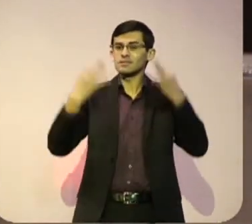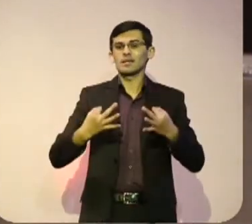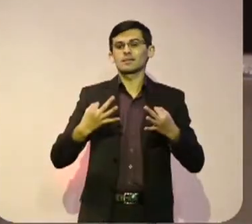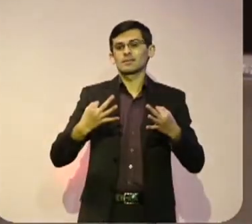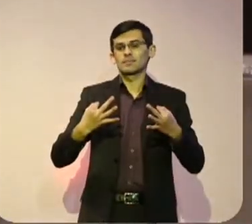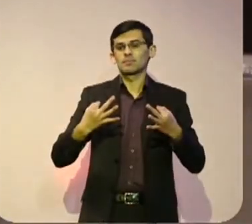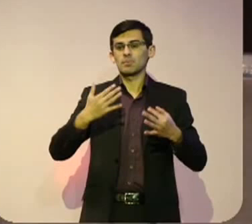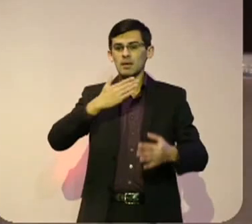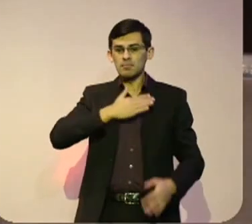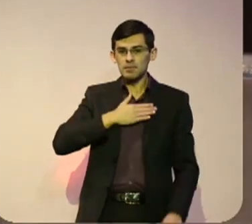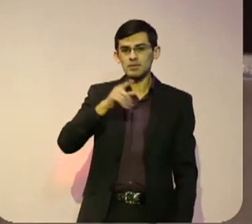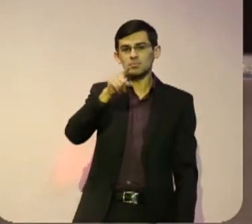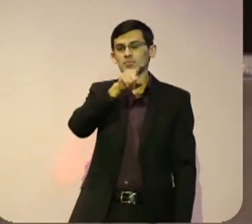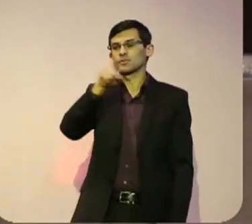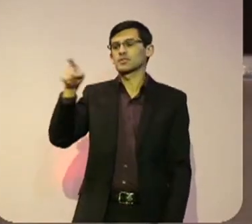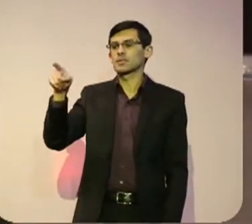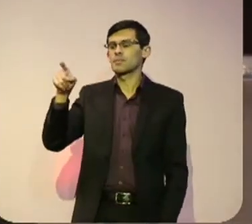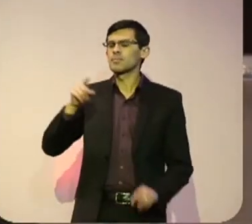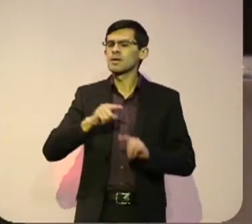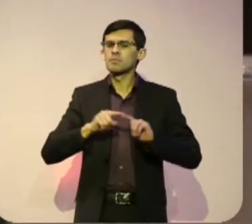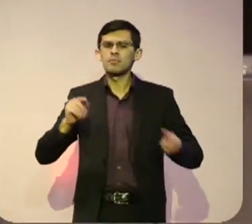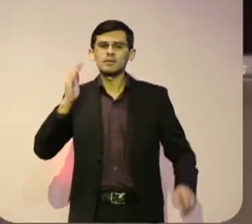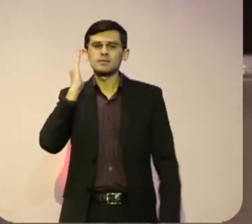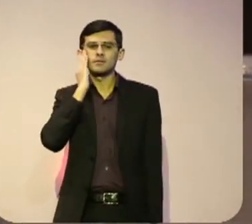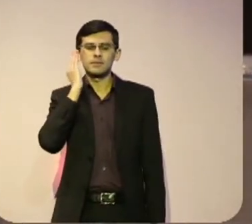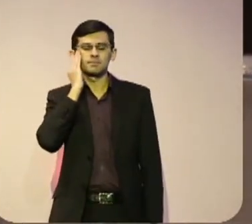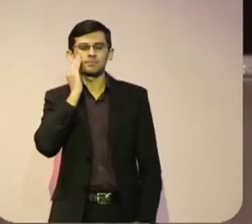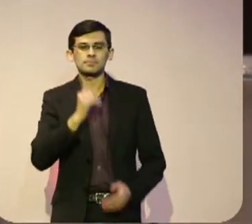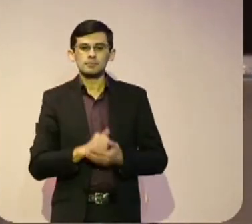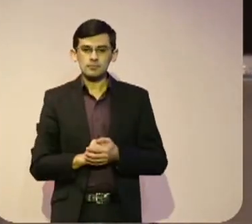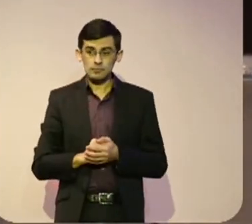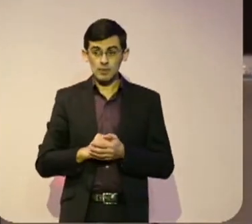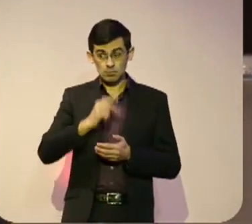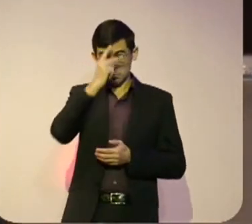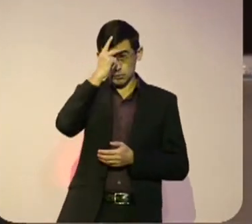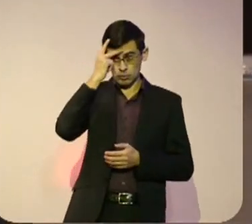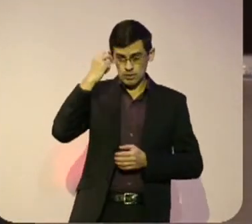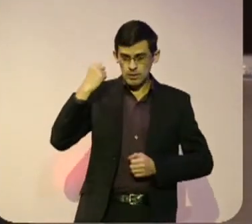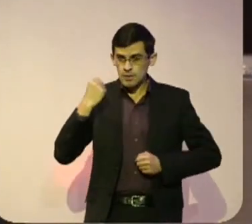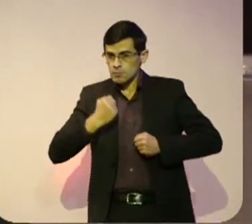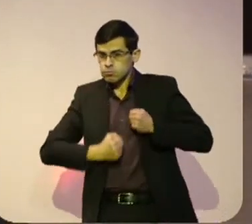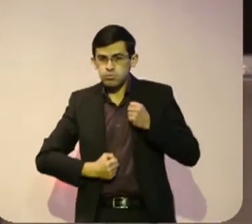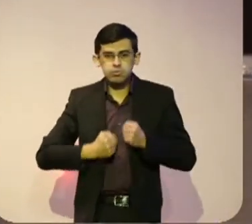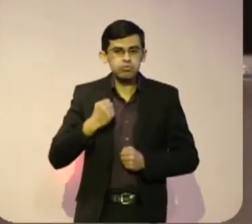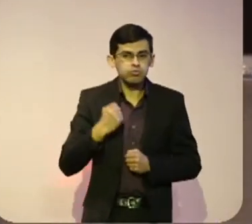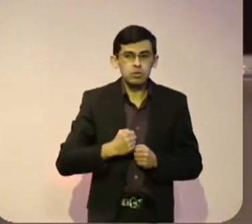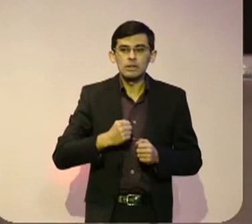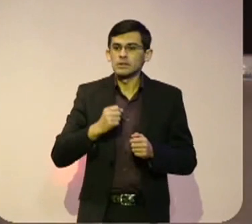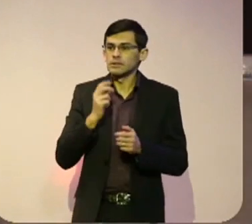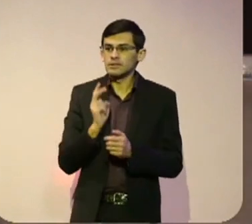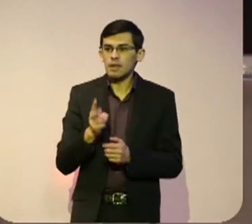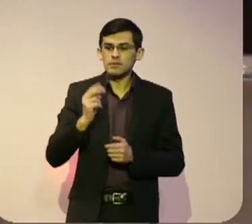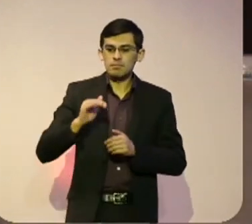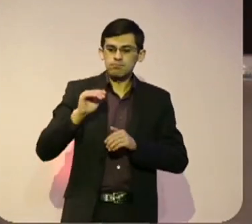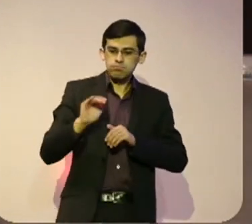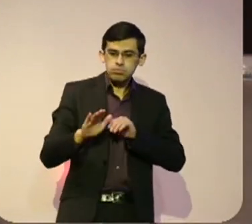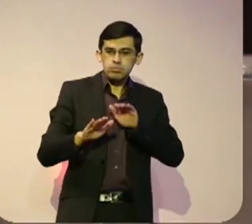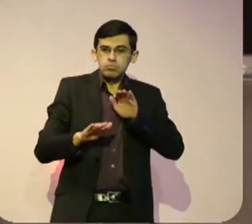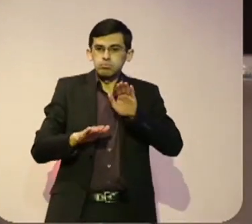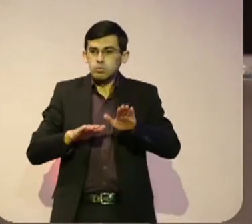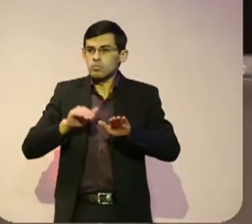percurso. E sabe, para o corredor, cada passo novo,